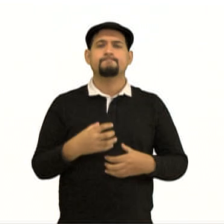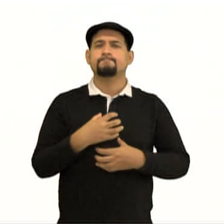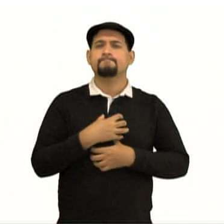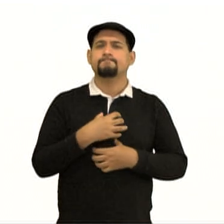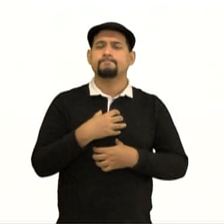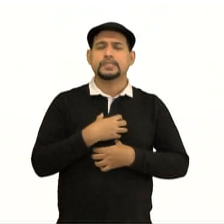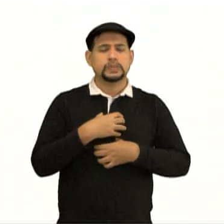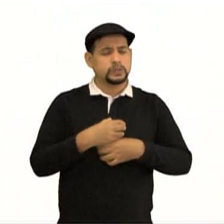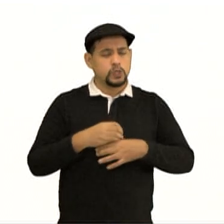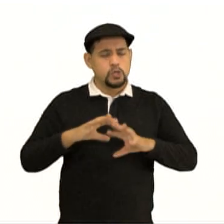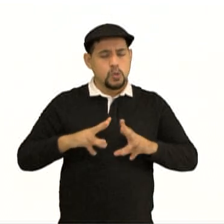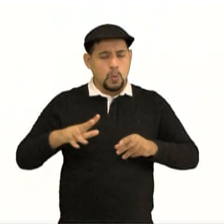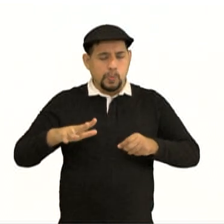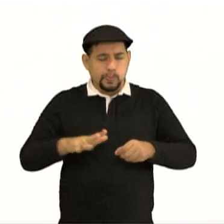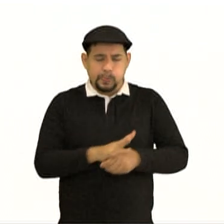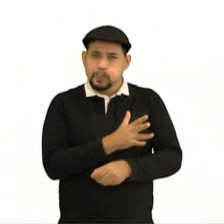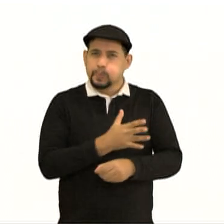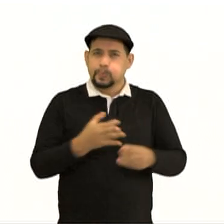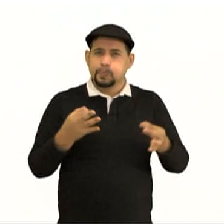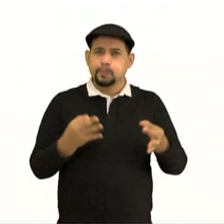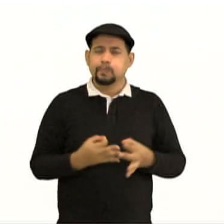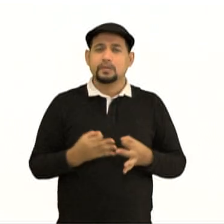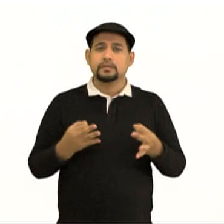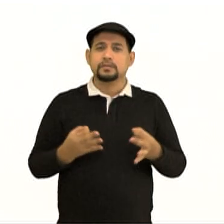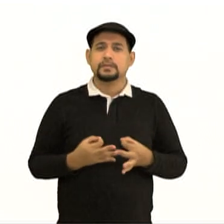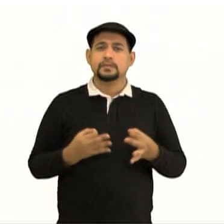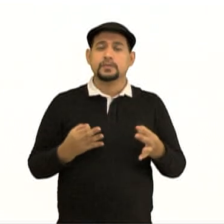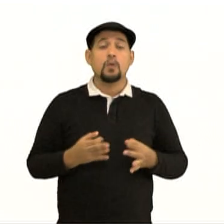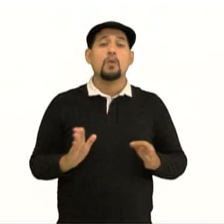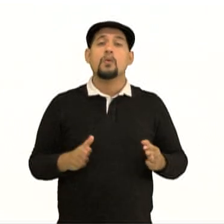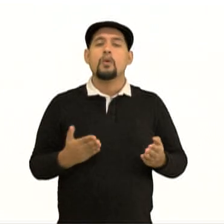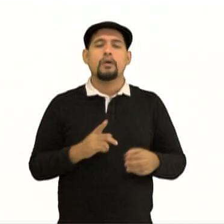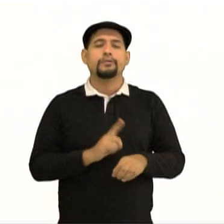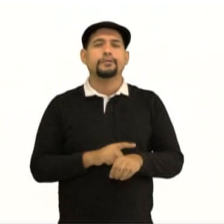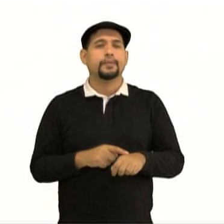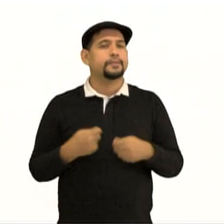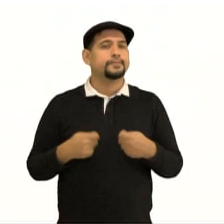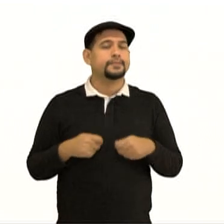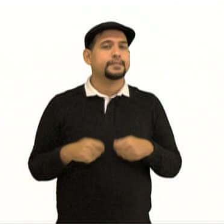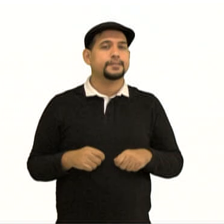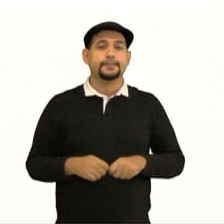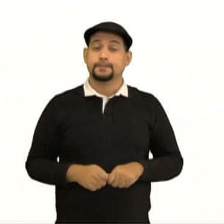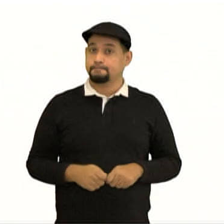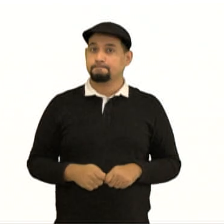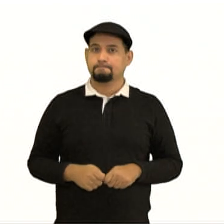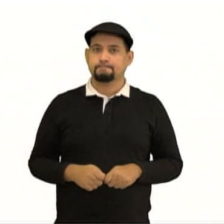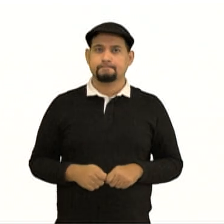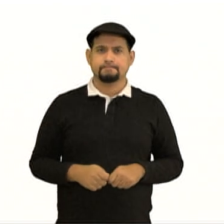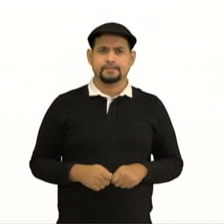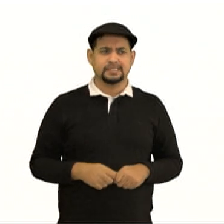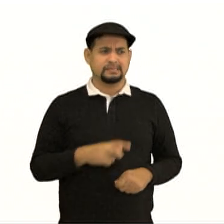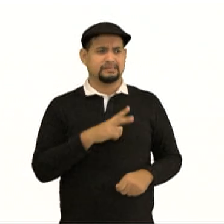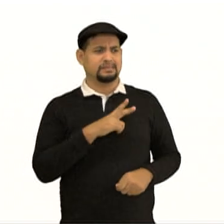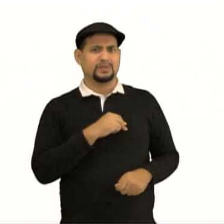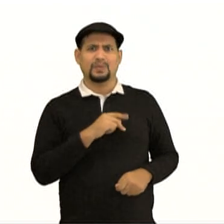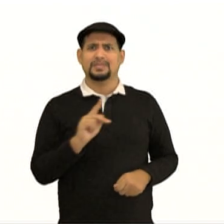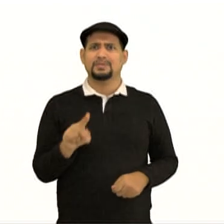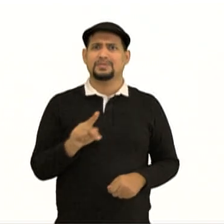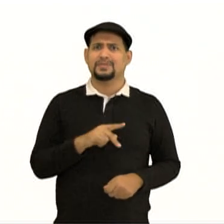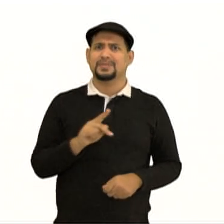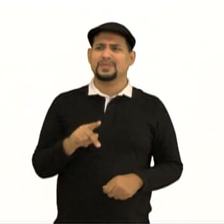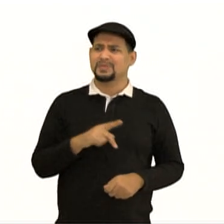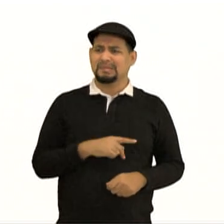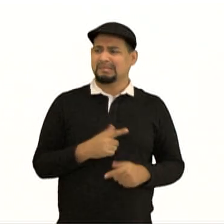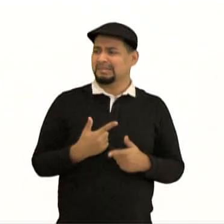fique completamente cheio, qual será o tempo necessário? Gente, ih, professor,